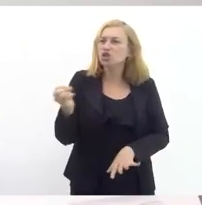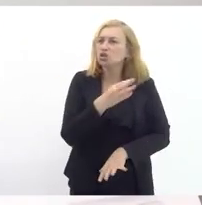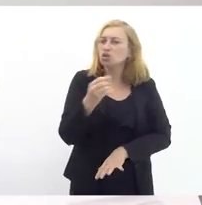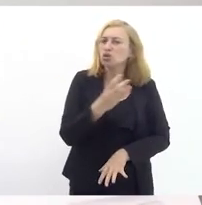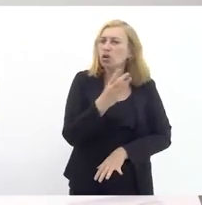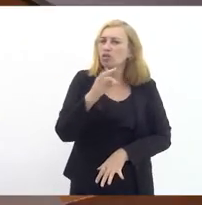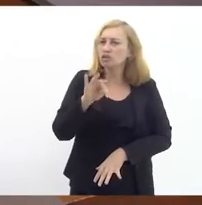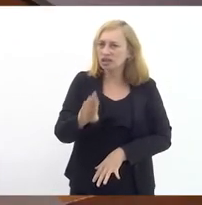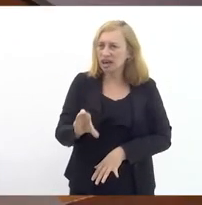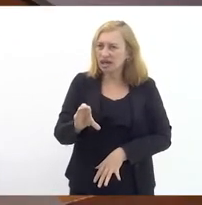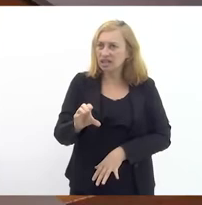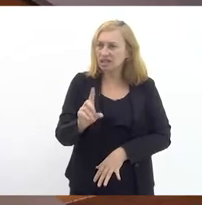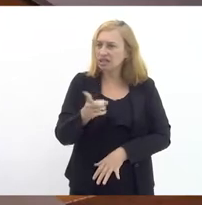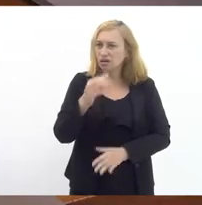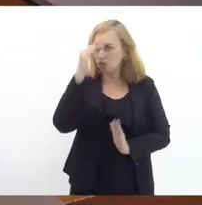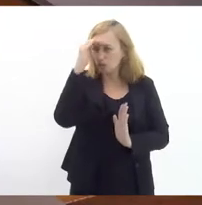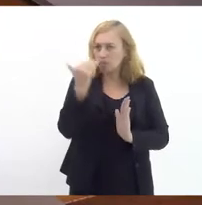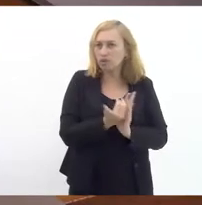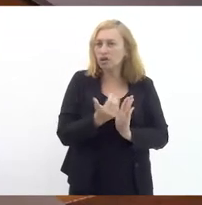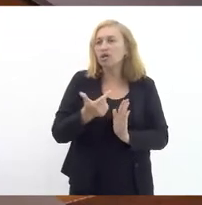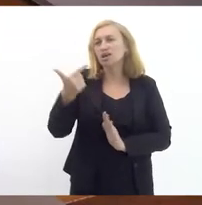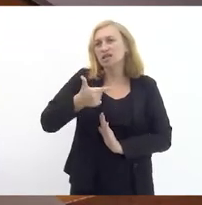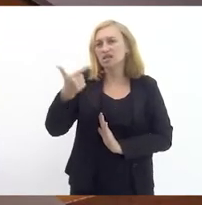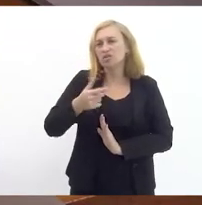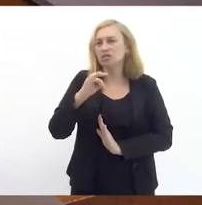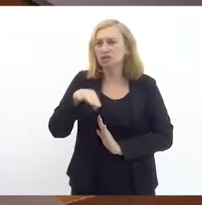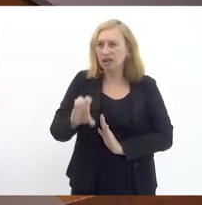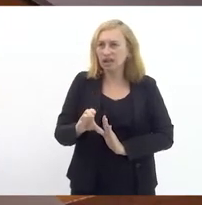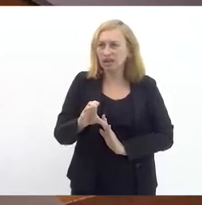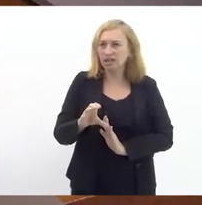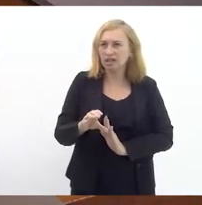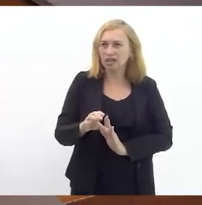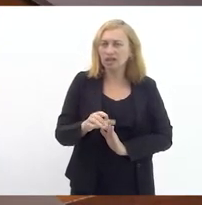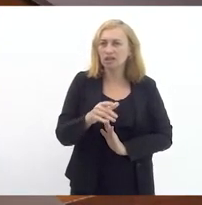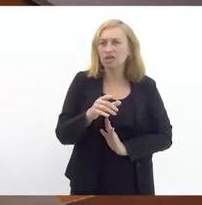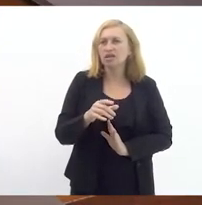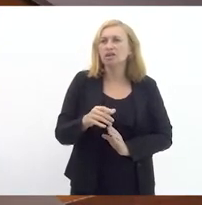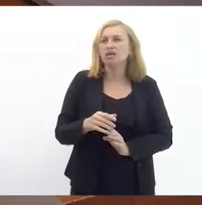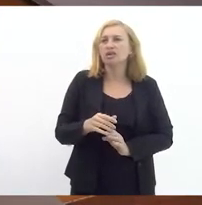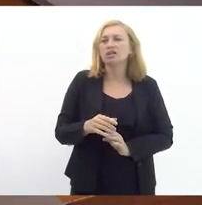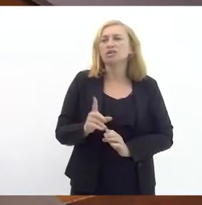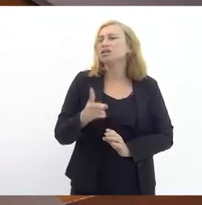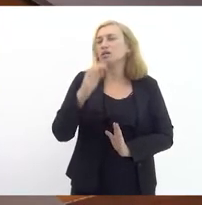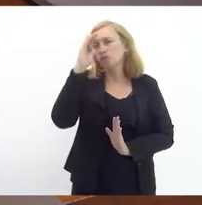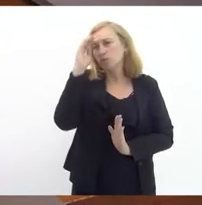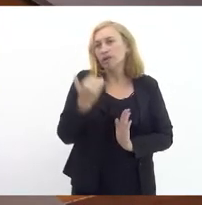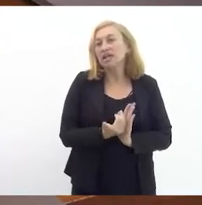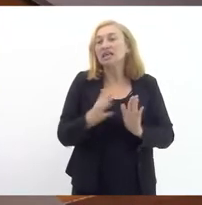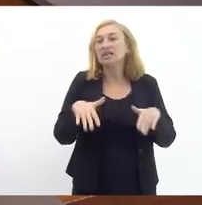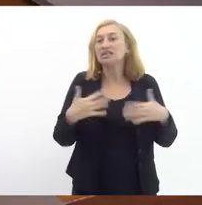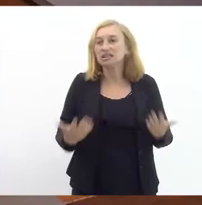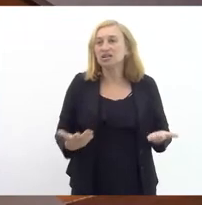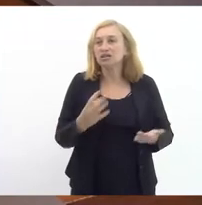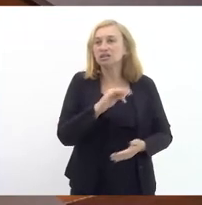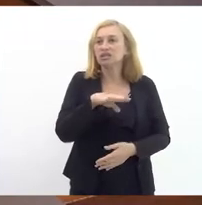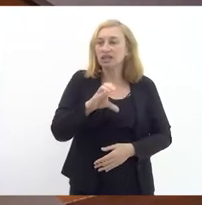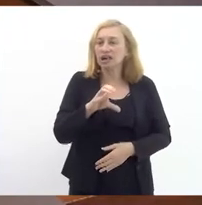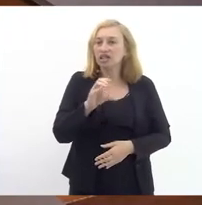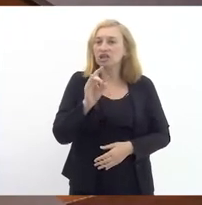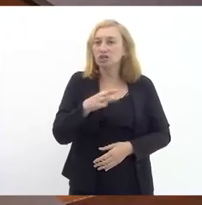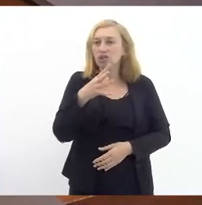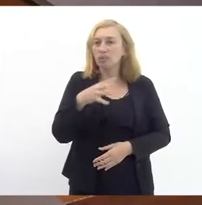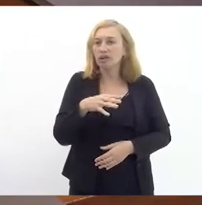primeiro TAC eles não cumpriram, já está no segundo TAC, começou em 2018, ainda não cumpriu. Tem a primeira etapa aqui, também não foi cumprida. Então, TAC é só para empurrar com a